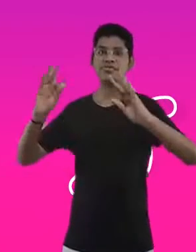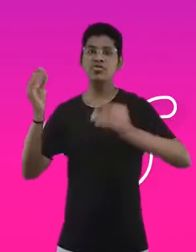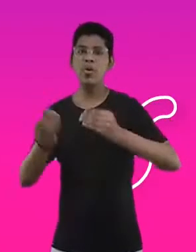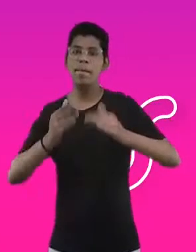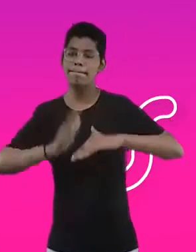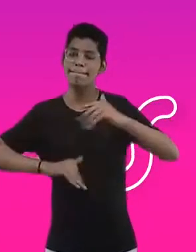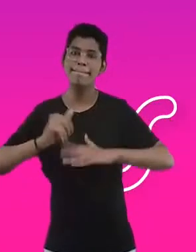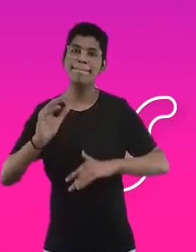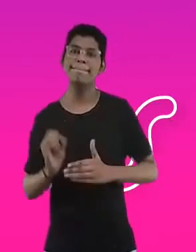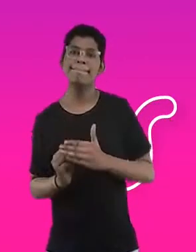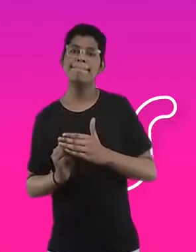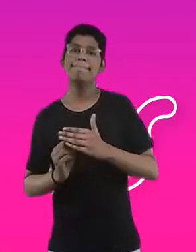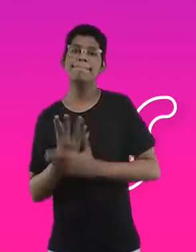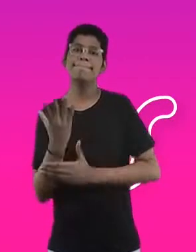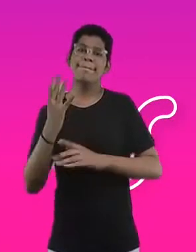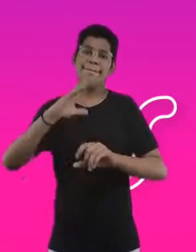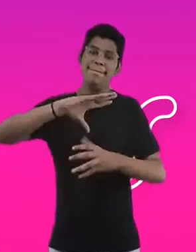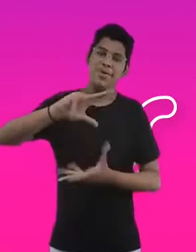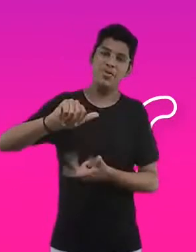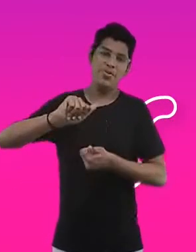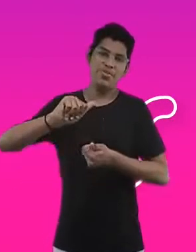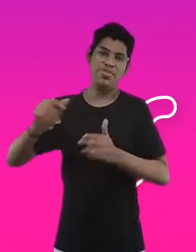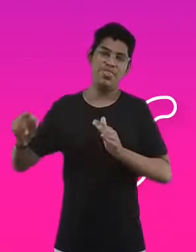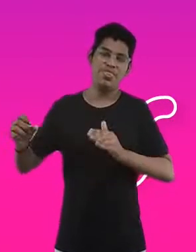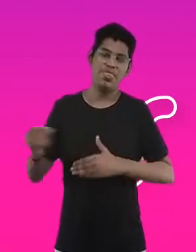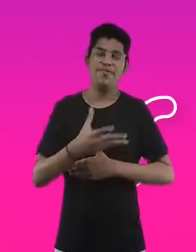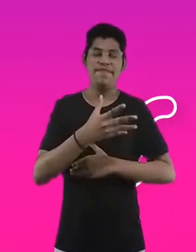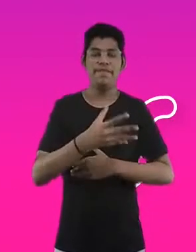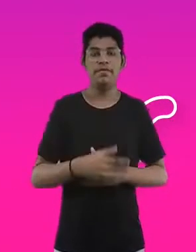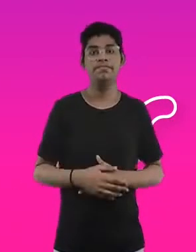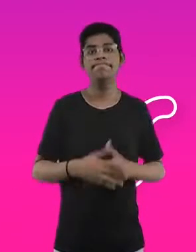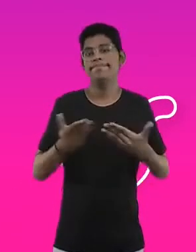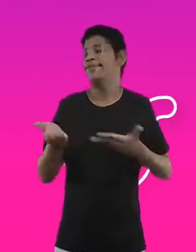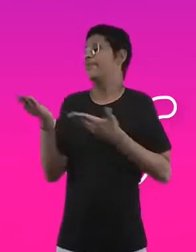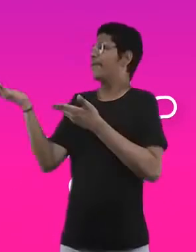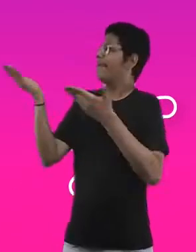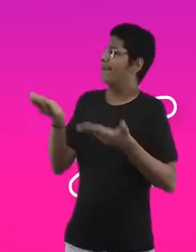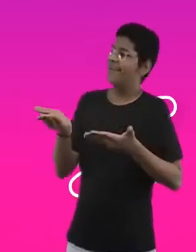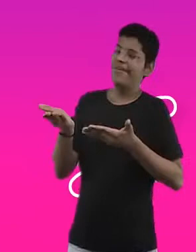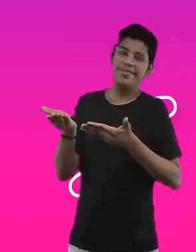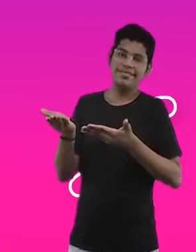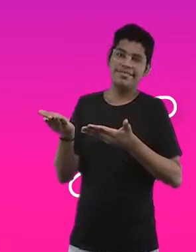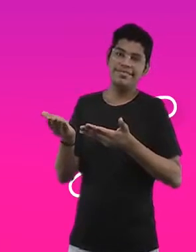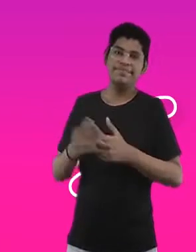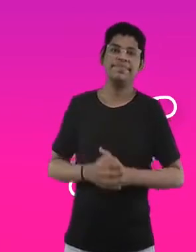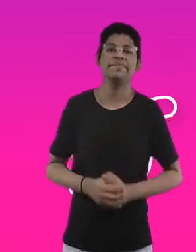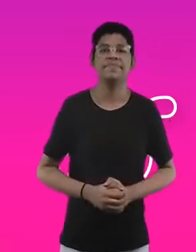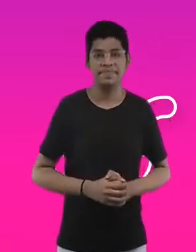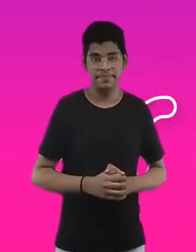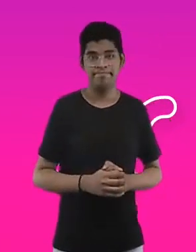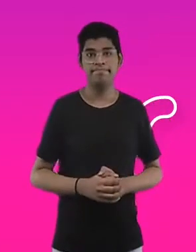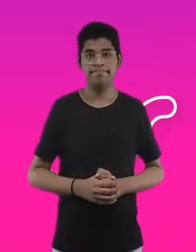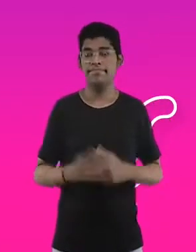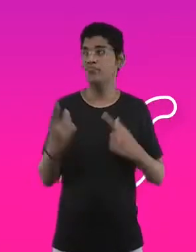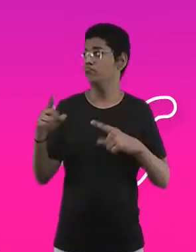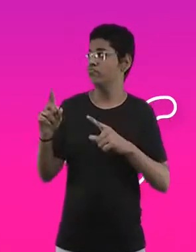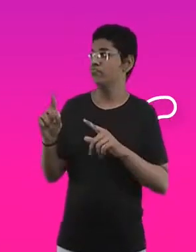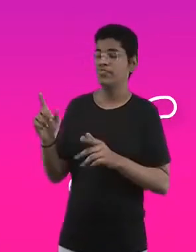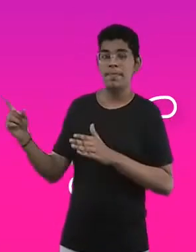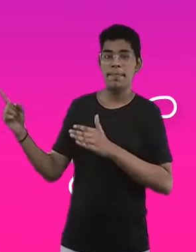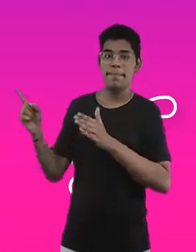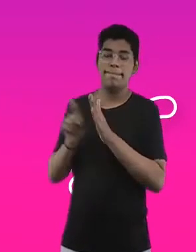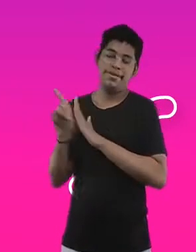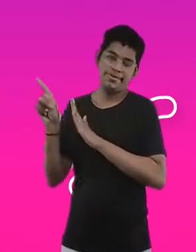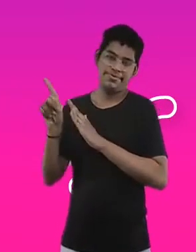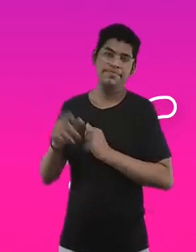afrofuturismo? Então, eu abrir esse espaço para vocês se apresentarem e já fazendo essa provocação para vocês.